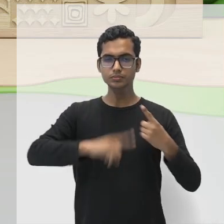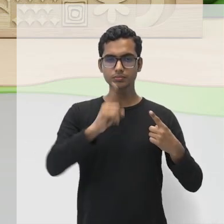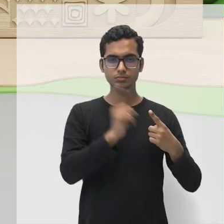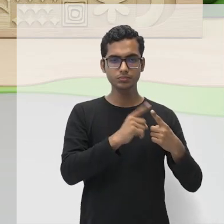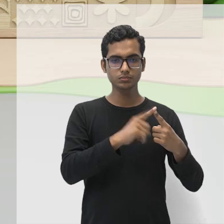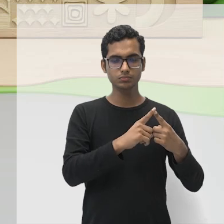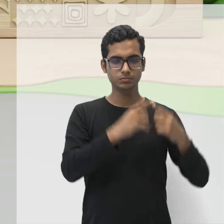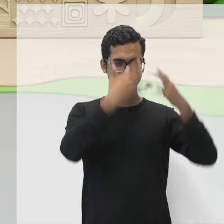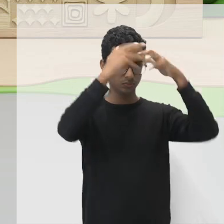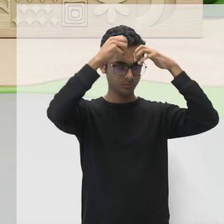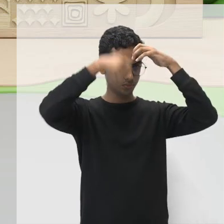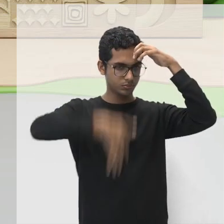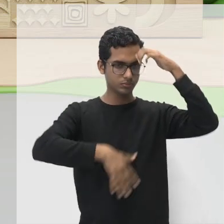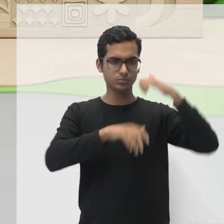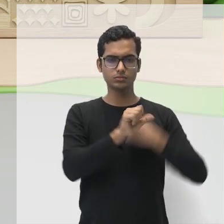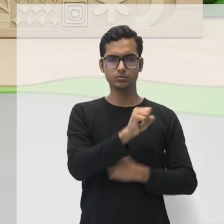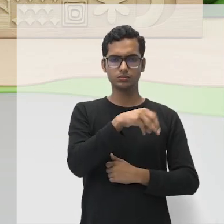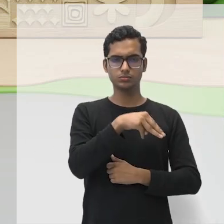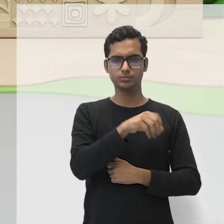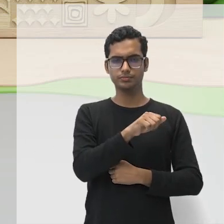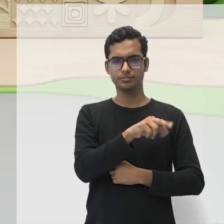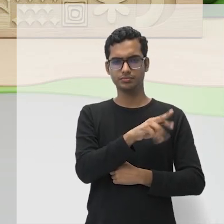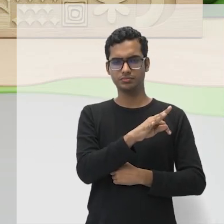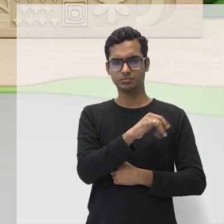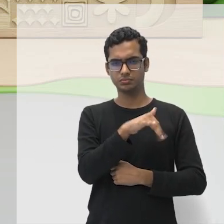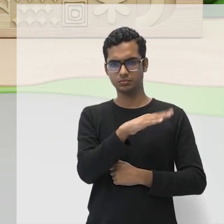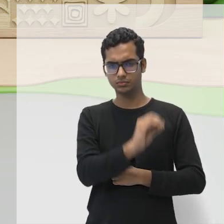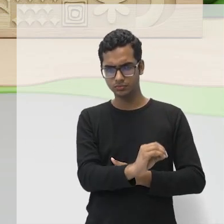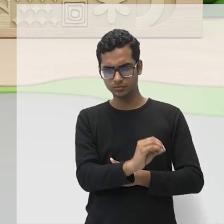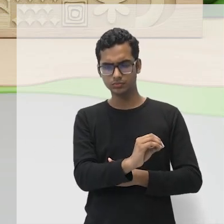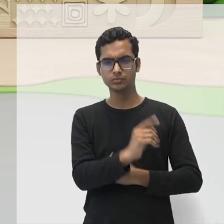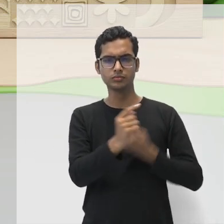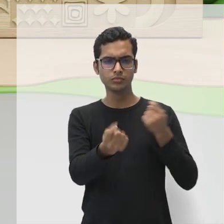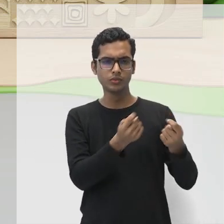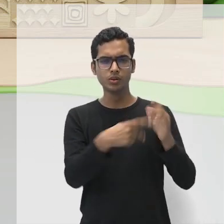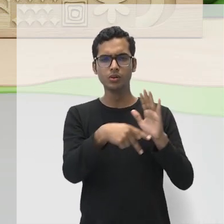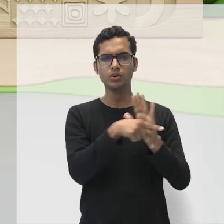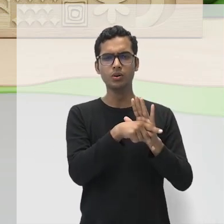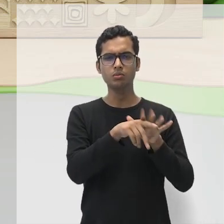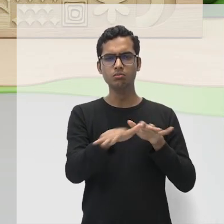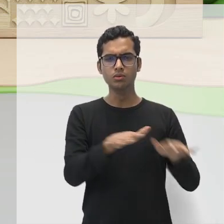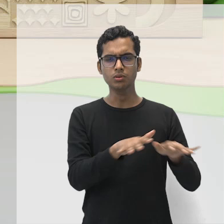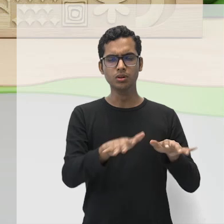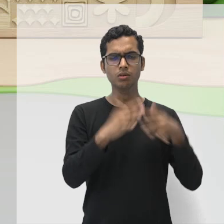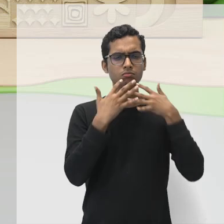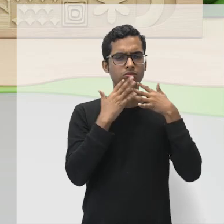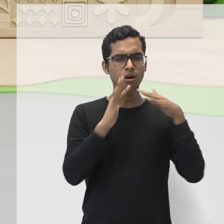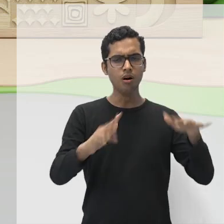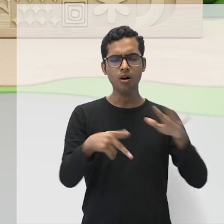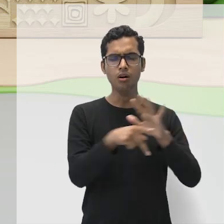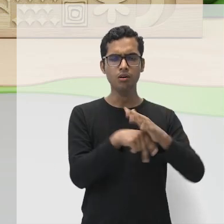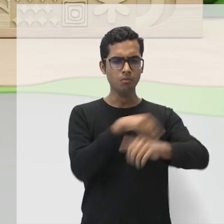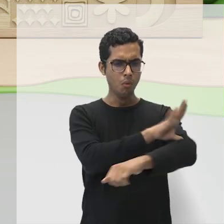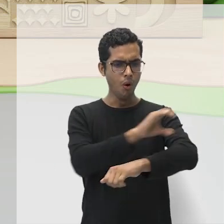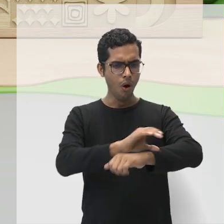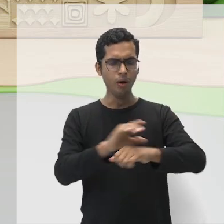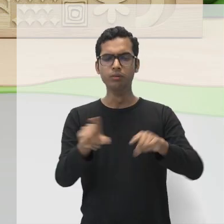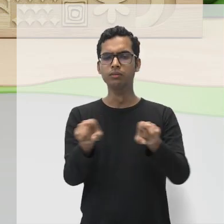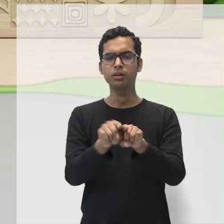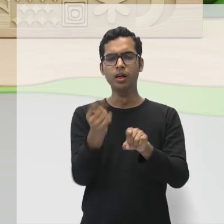São eles aí o sistema nervoso somático, né, que vai controlar, ele controla os movimentos voluntários